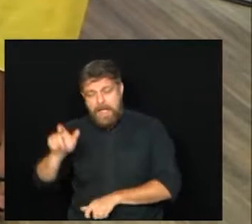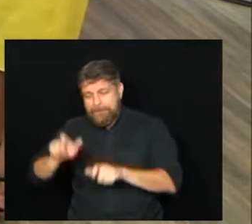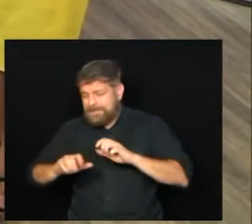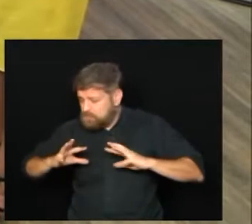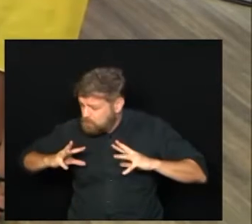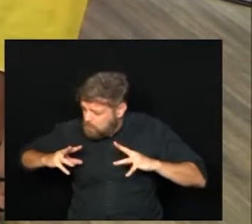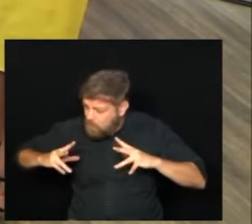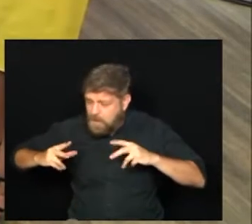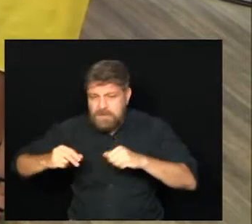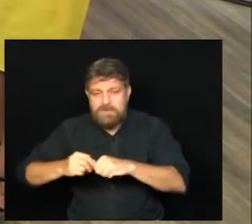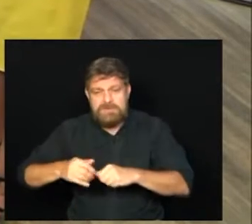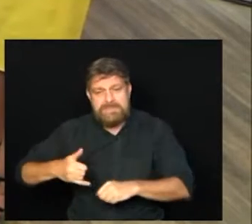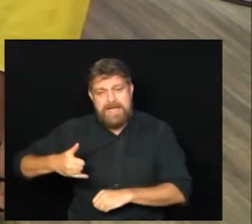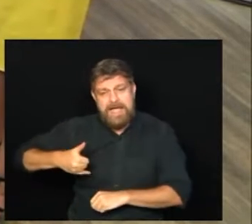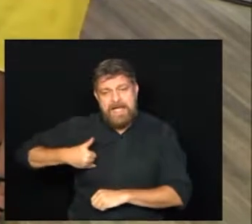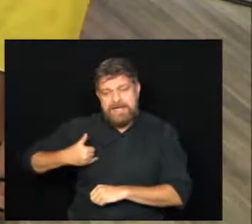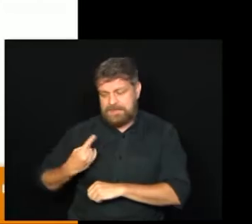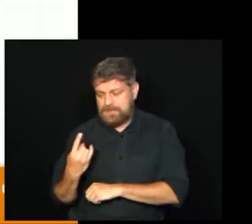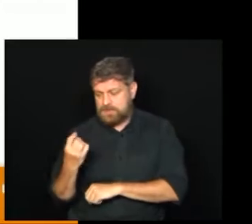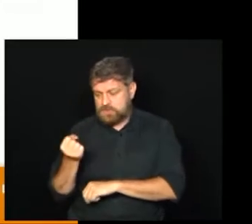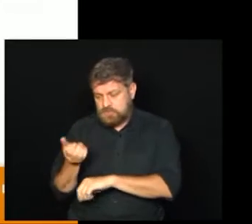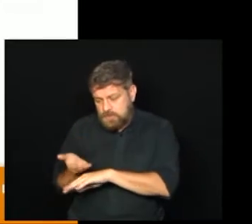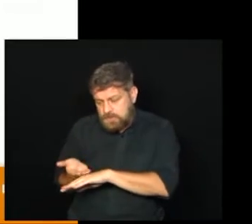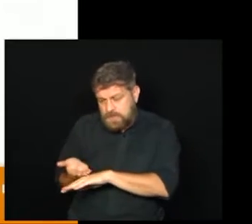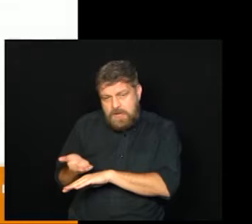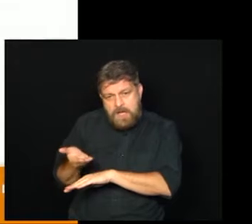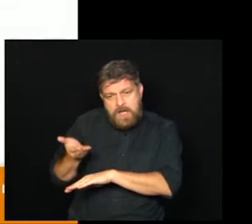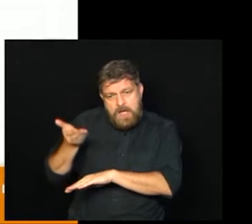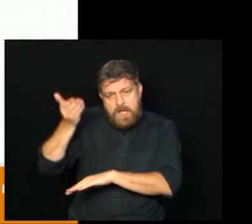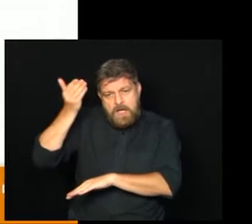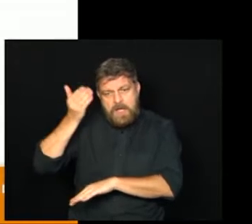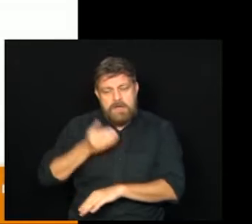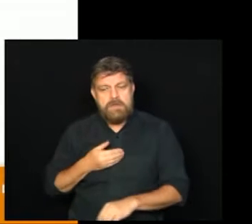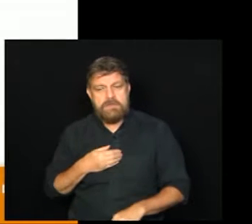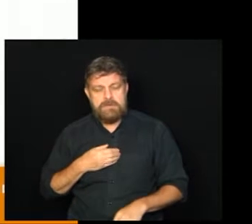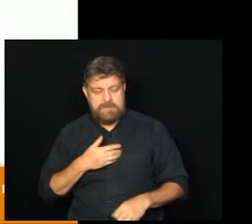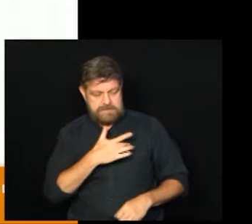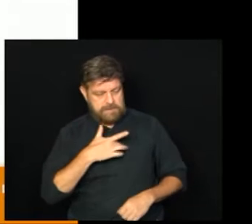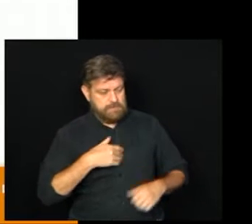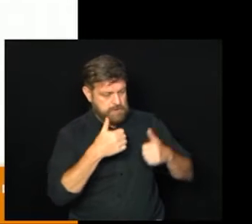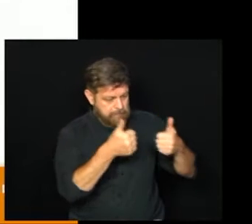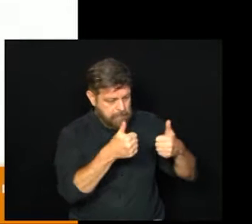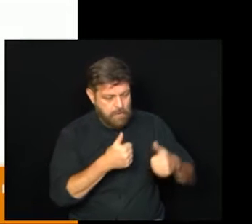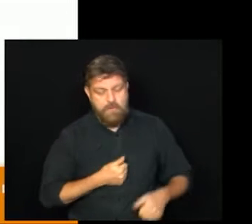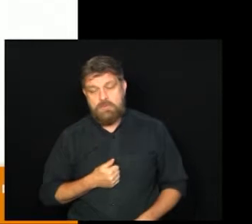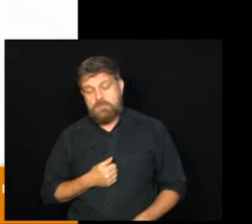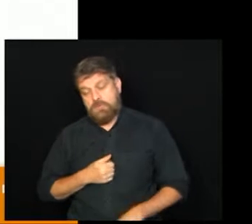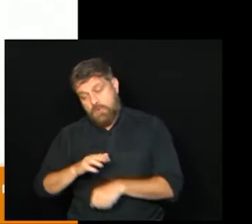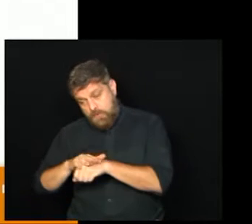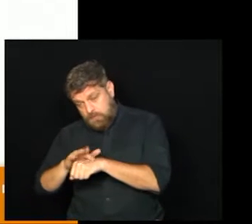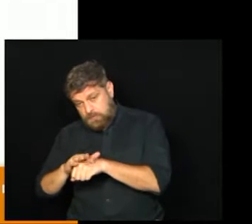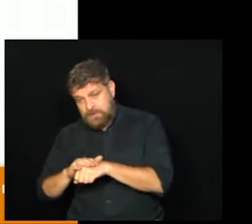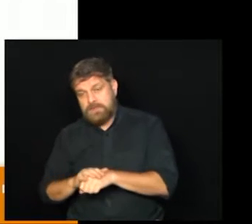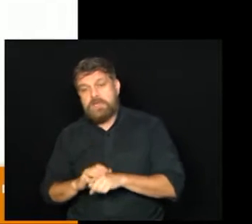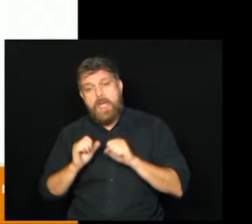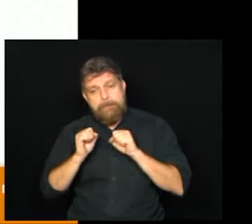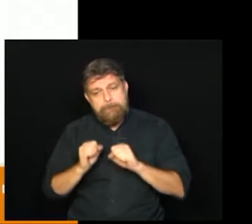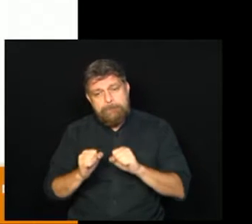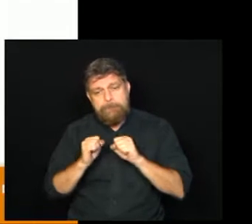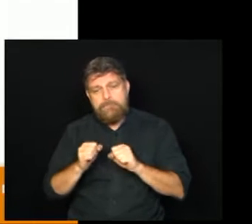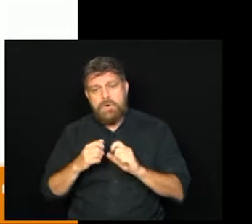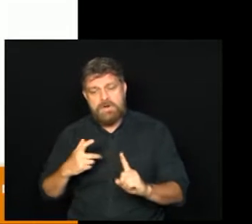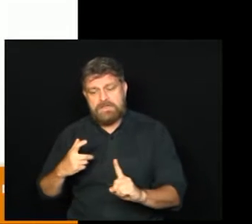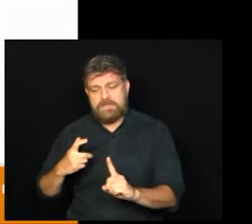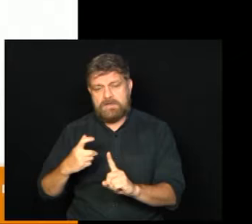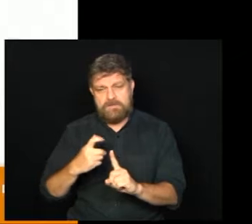pessoas acima de 18 anos, com ou sem comorbidades, moradores de Campinas, podem se